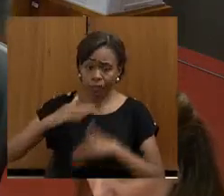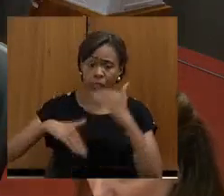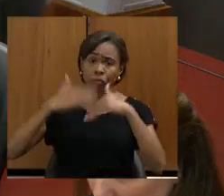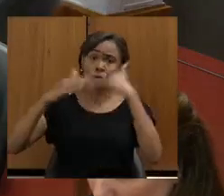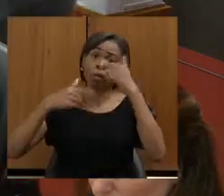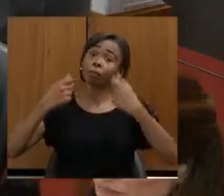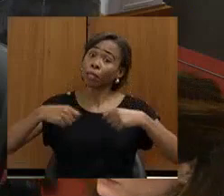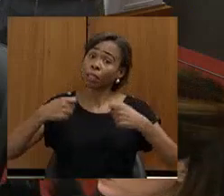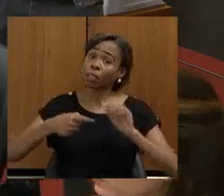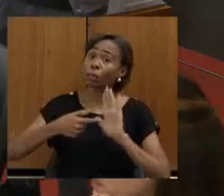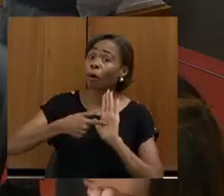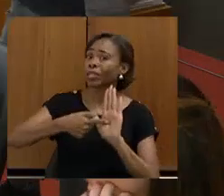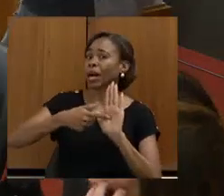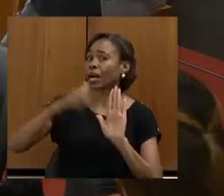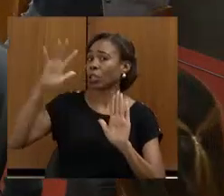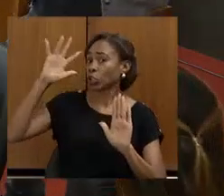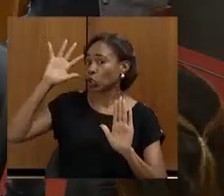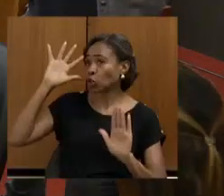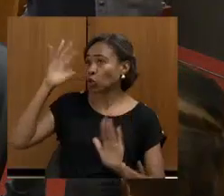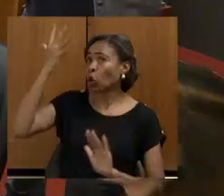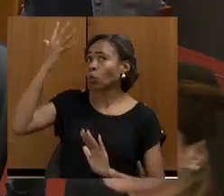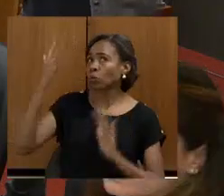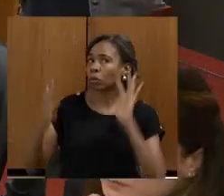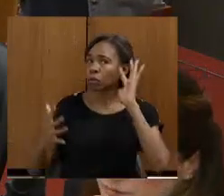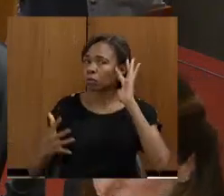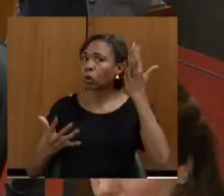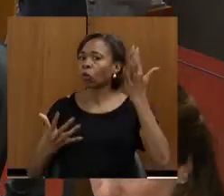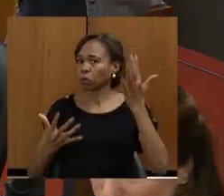solução para a coisa.